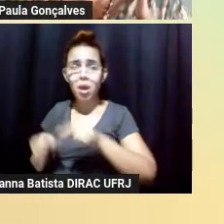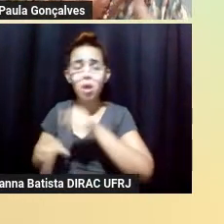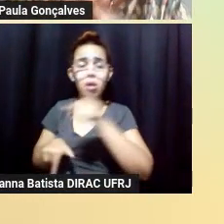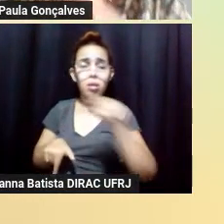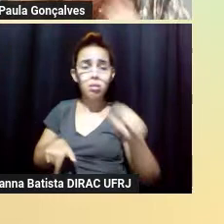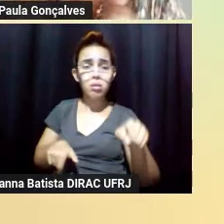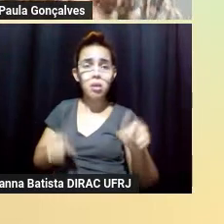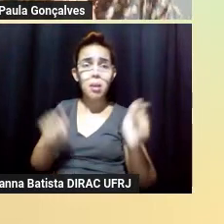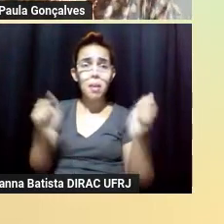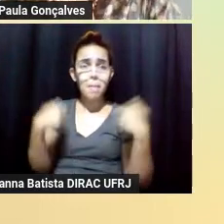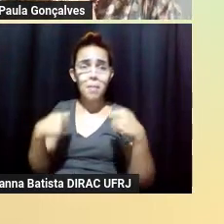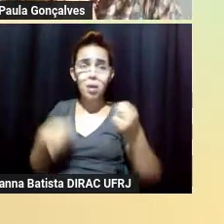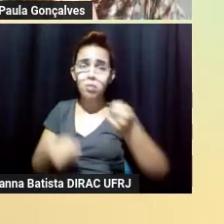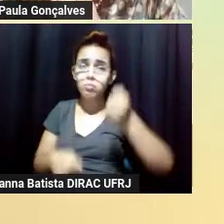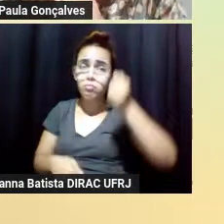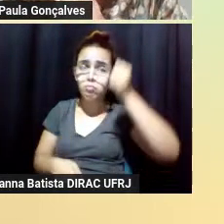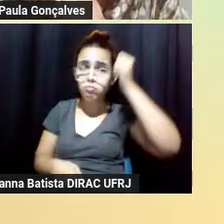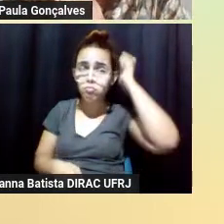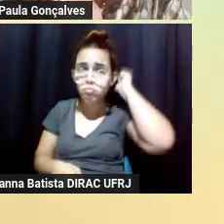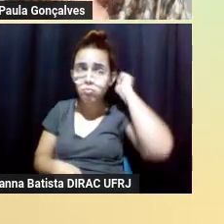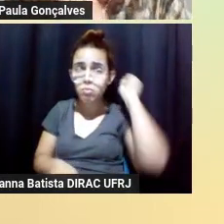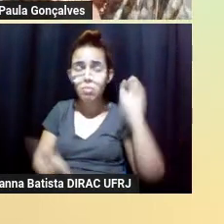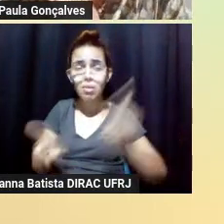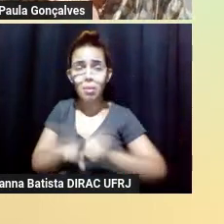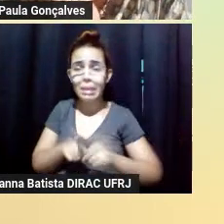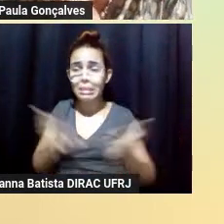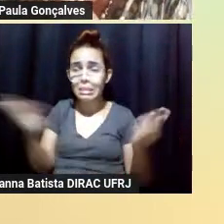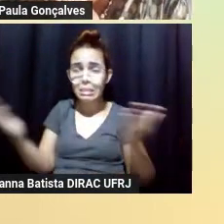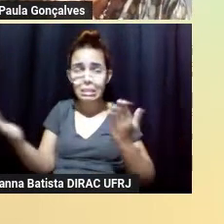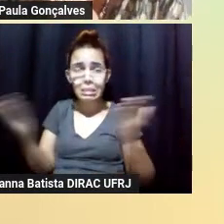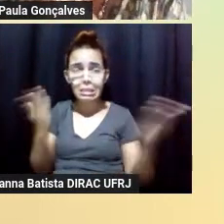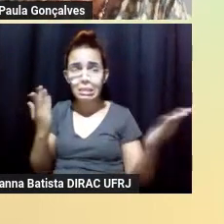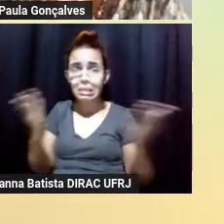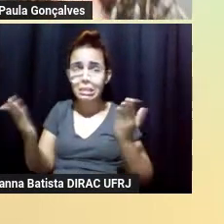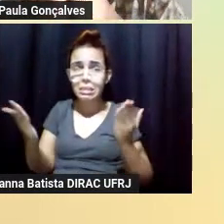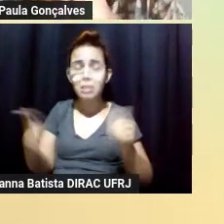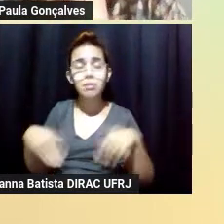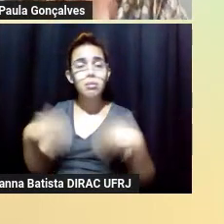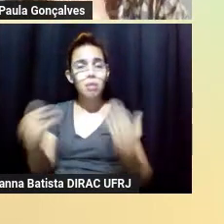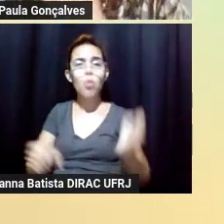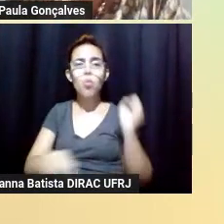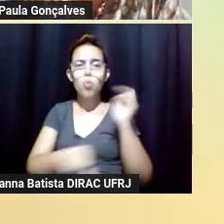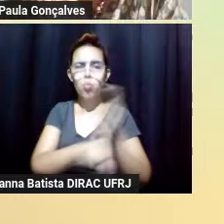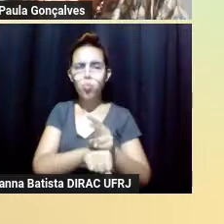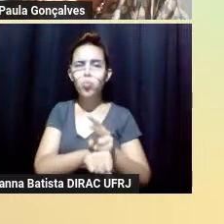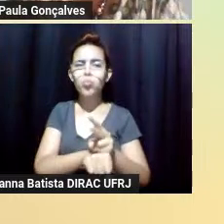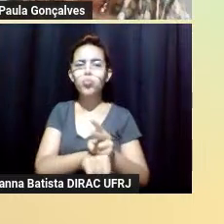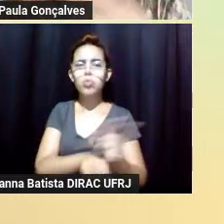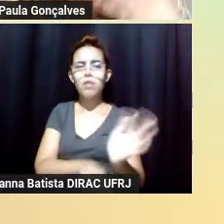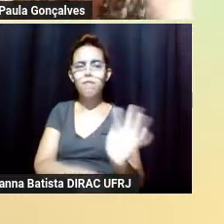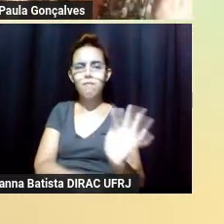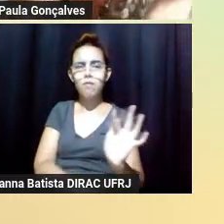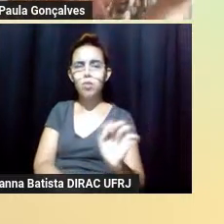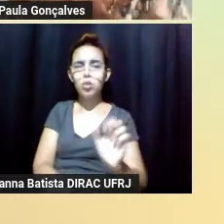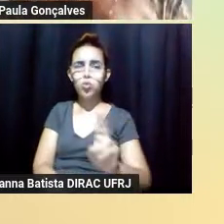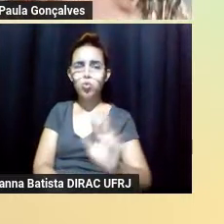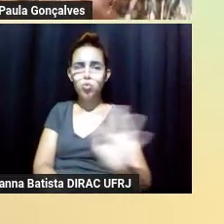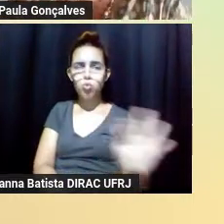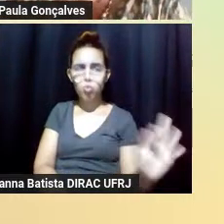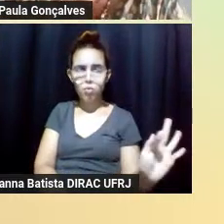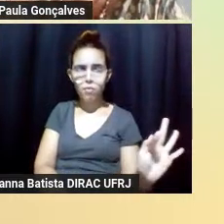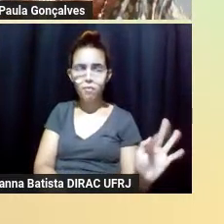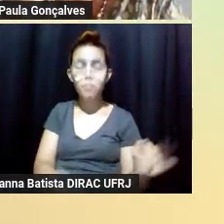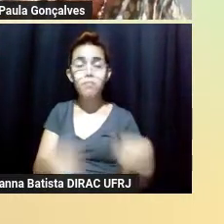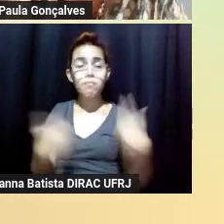UF, não existia ainda um curso, na época, um curso de informática. Eu fui fazer bacharel em matemática, na intenção de fazer o bacharel